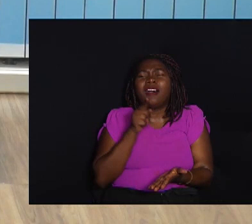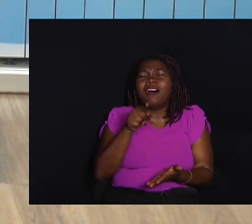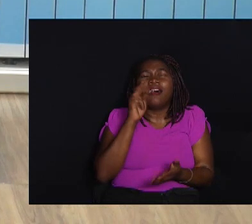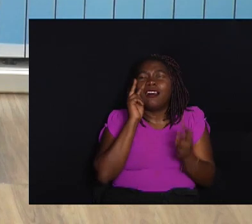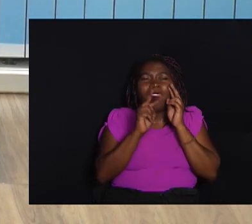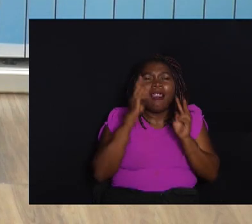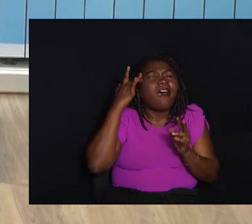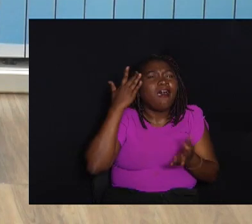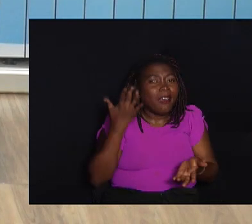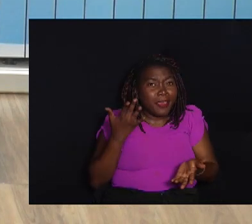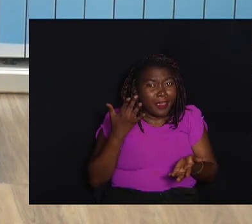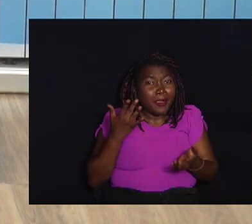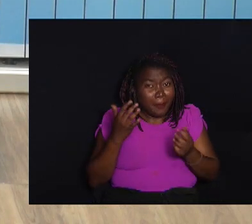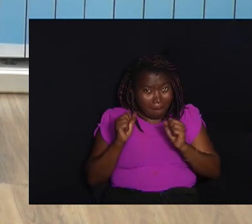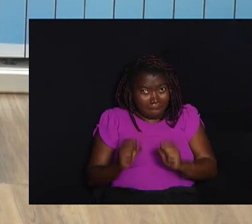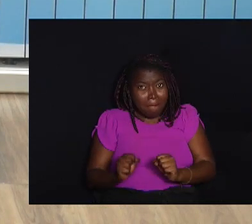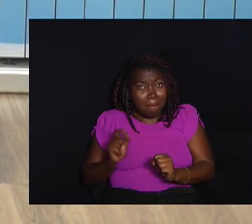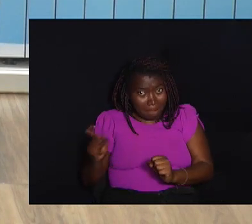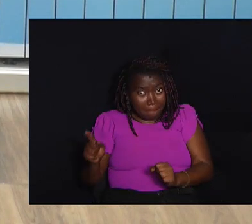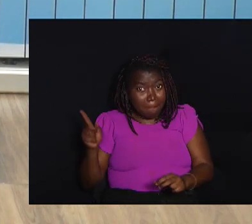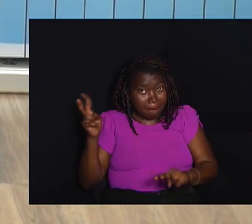é passível de prisão a alienação parental?